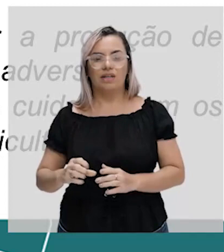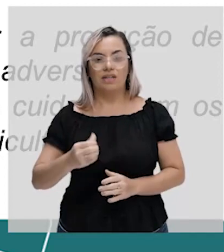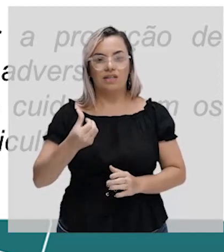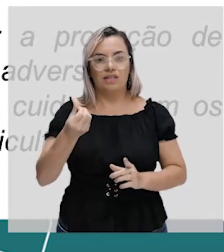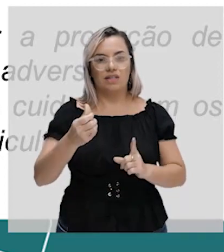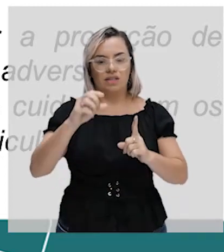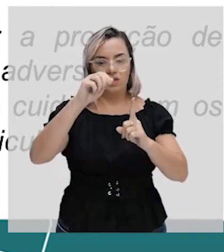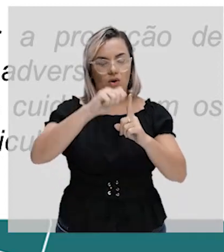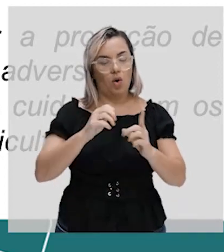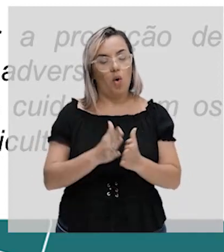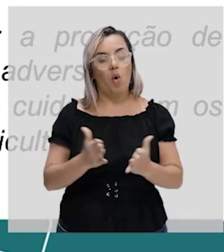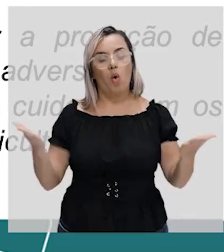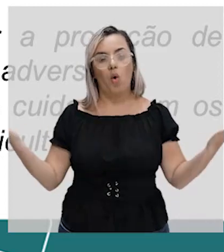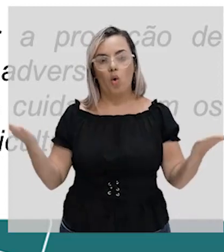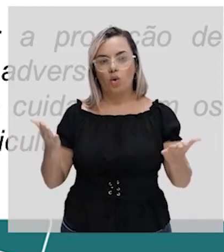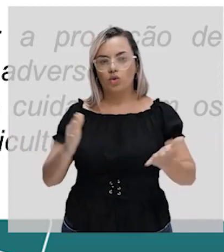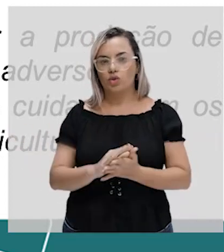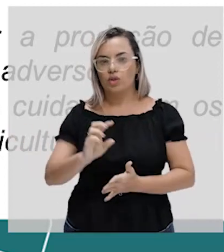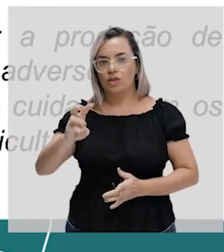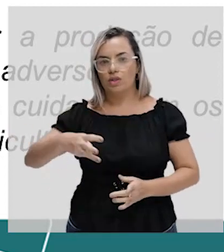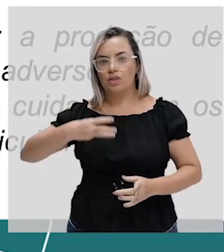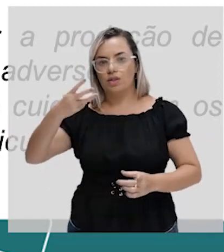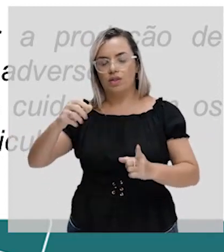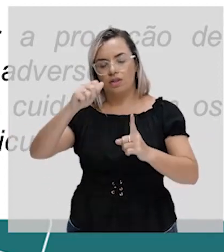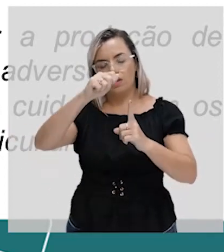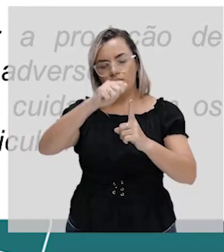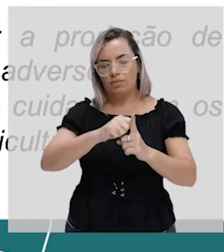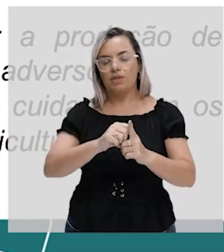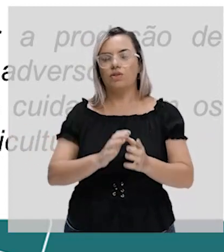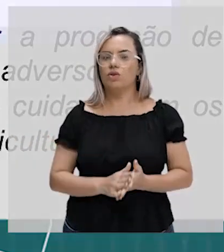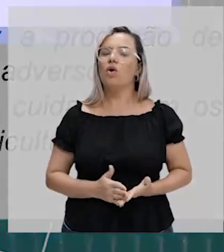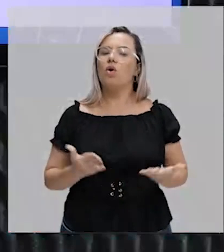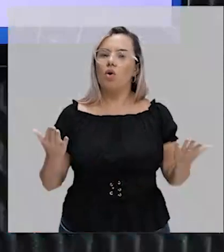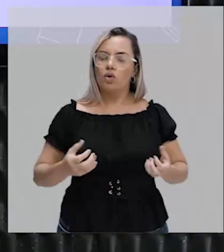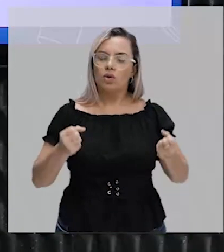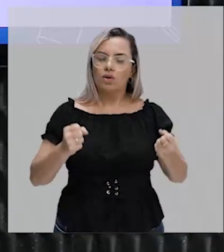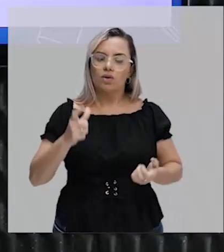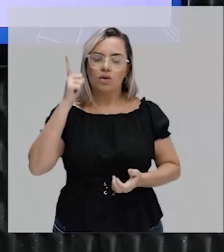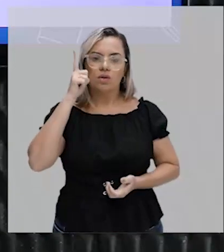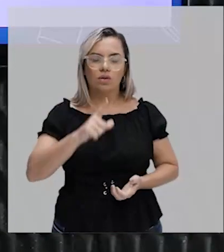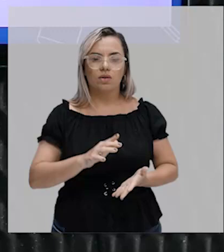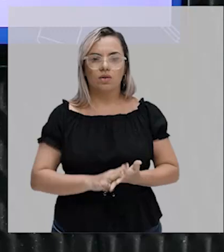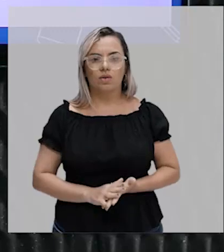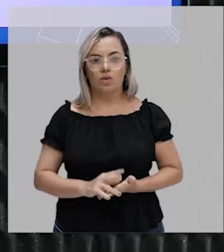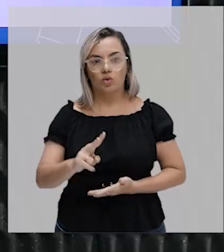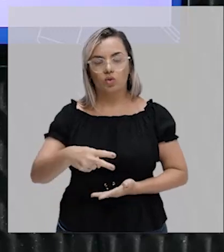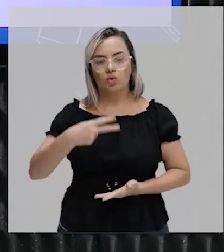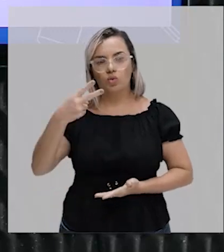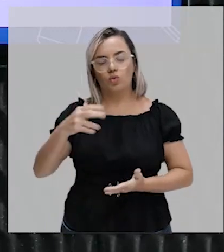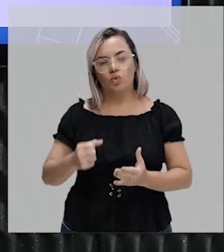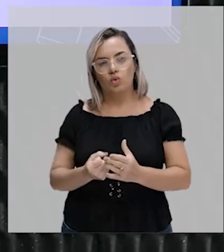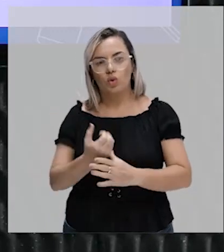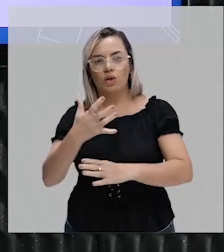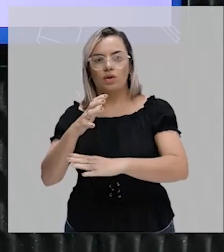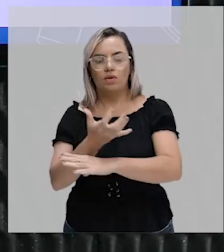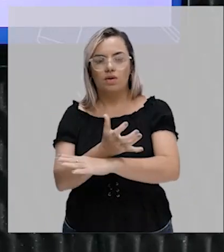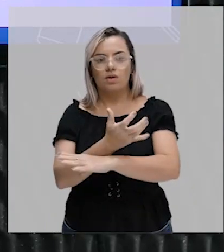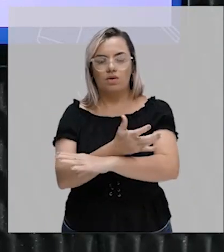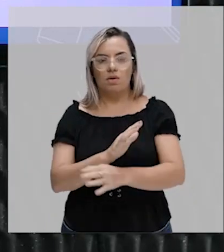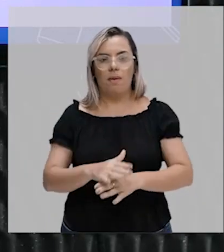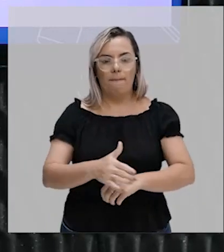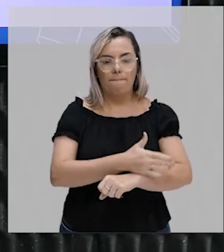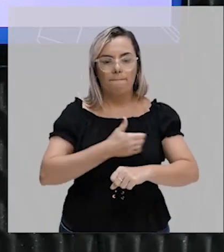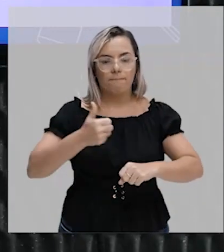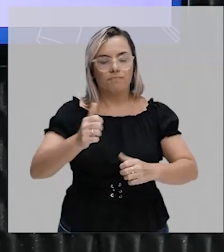em 3 meses. Ou seja, nos mesmos 6 meses que tu tinha no passado, agora tu consegue fazer duas produções. Olha aí, melhorou,